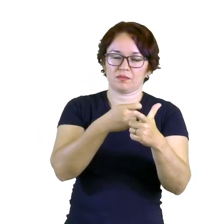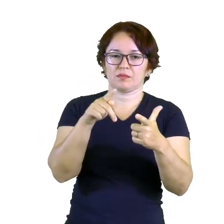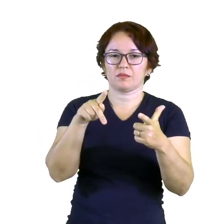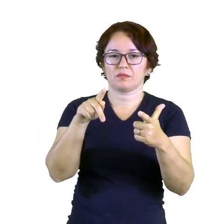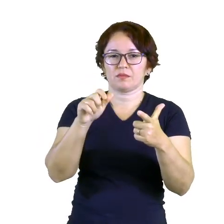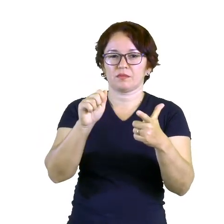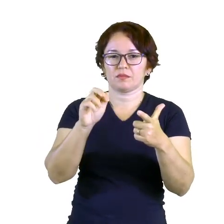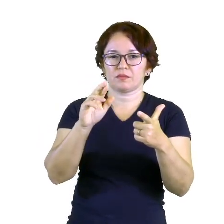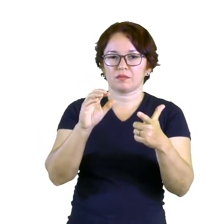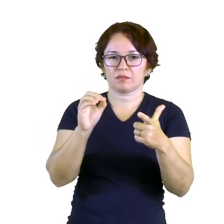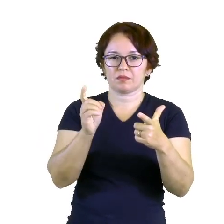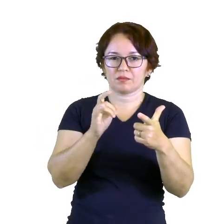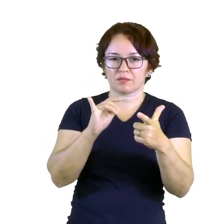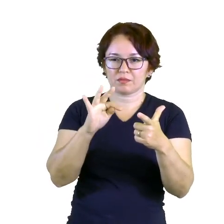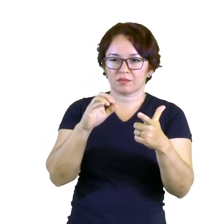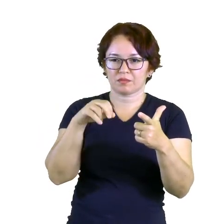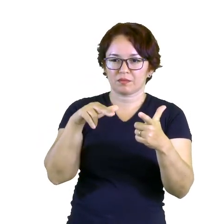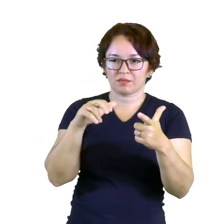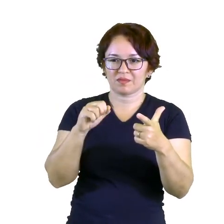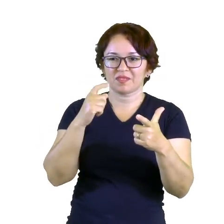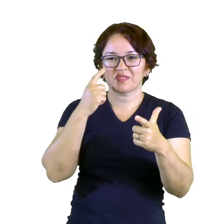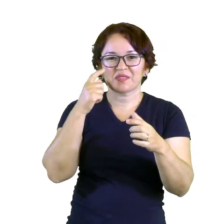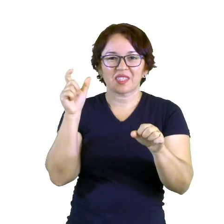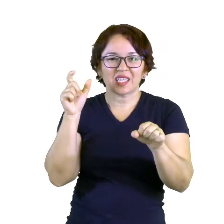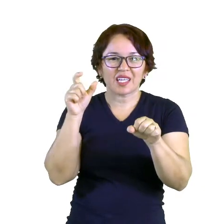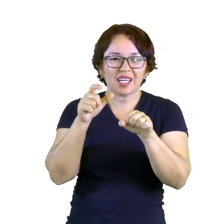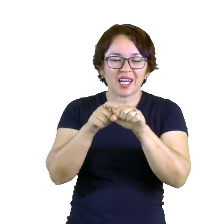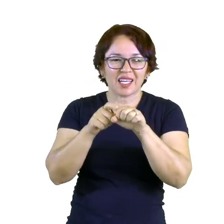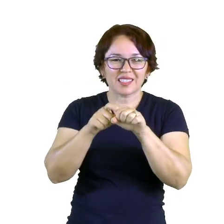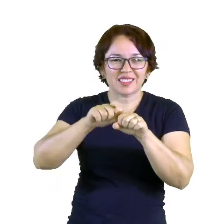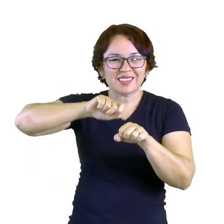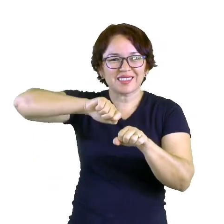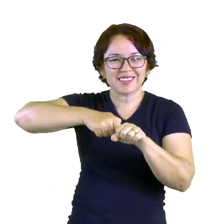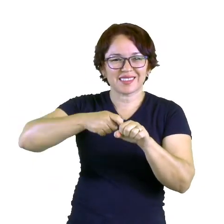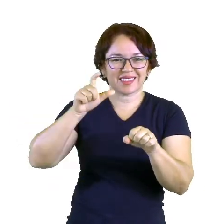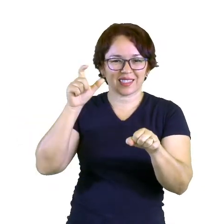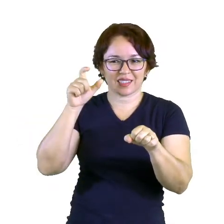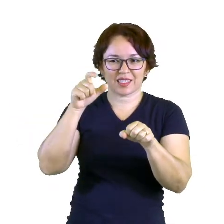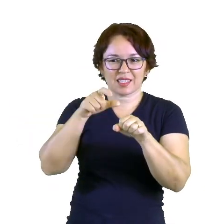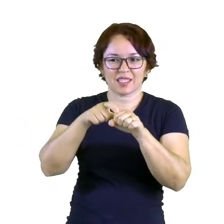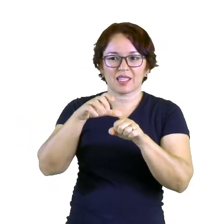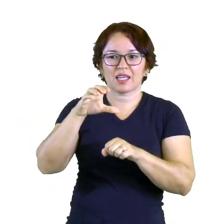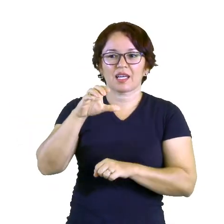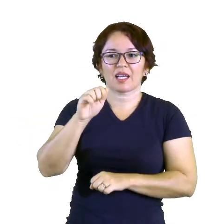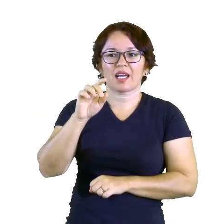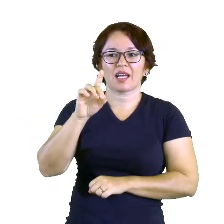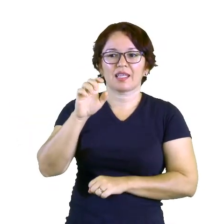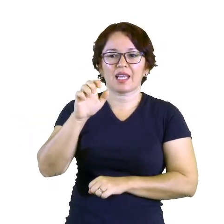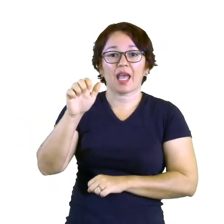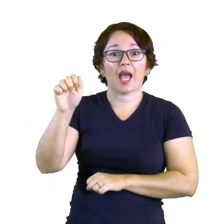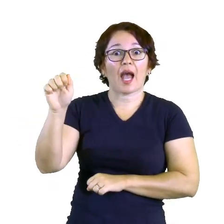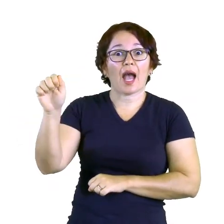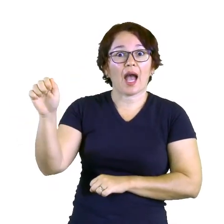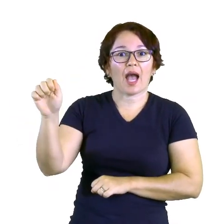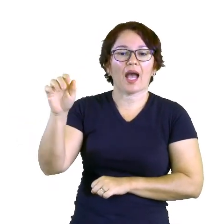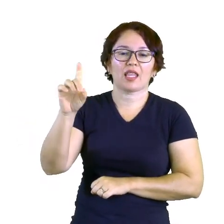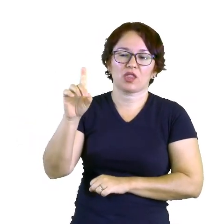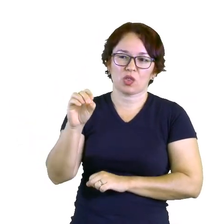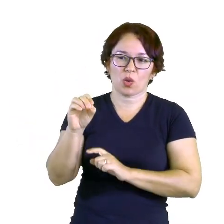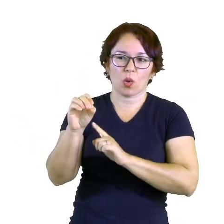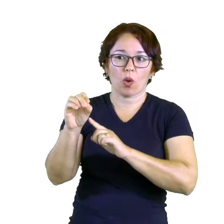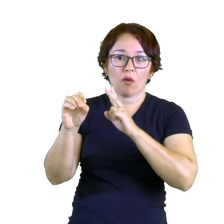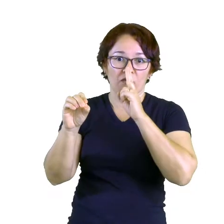paroxítona. Cadeado. Cadeado. Eu tenho a vogal A, que é a